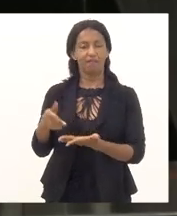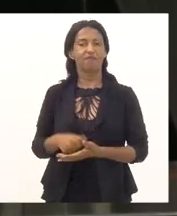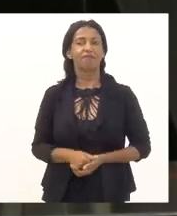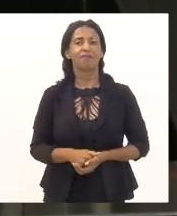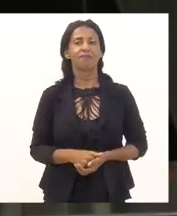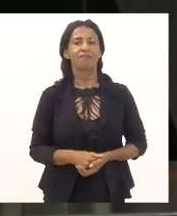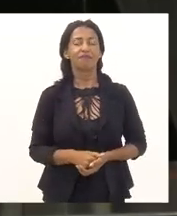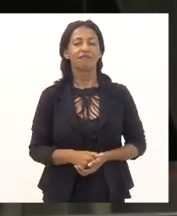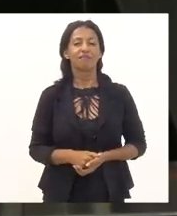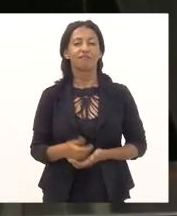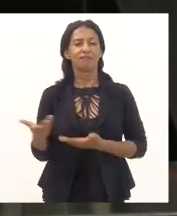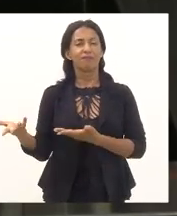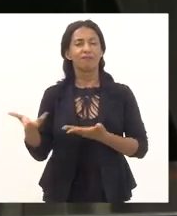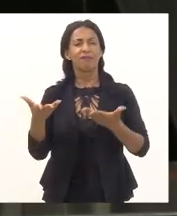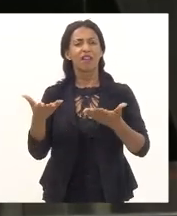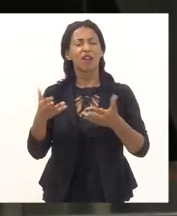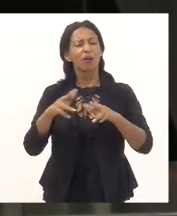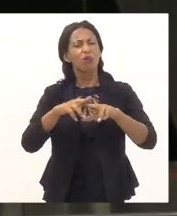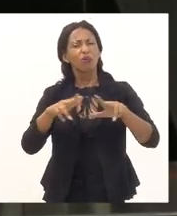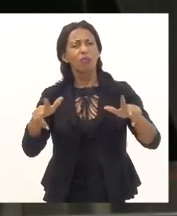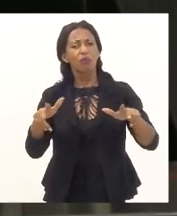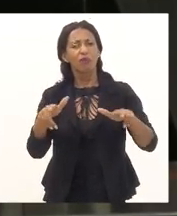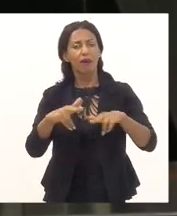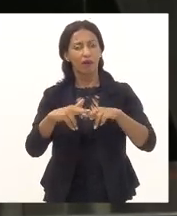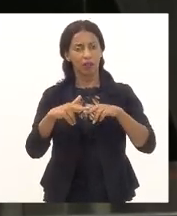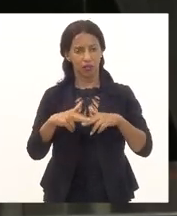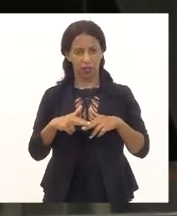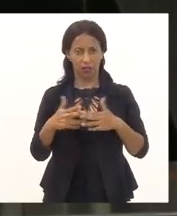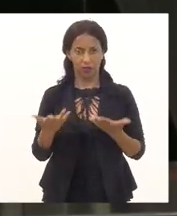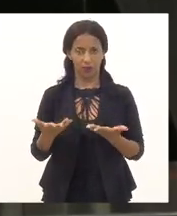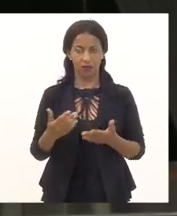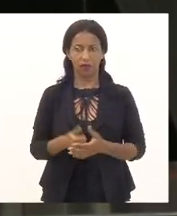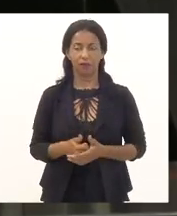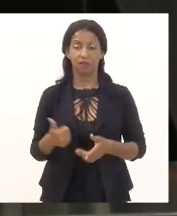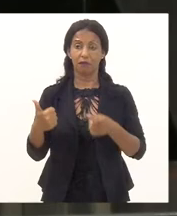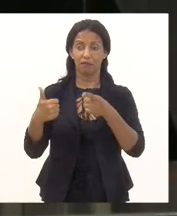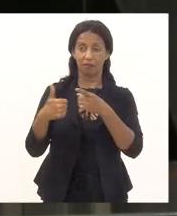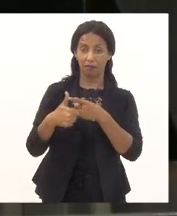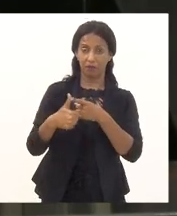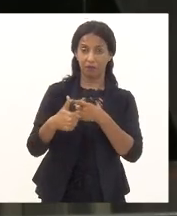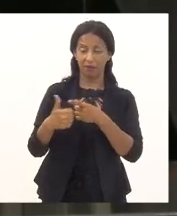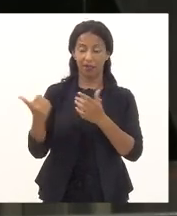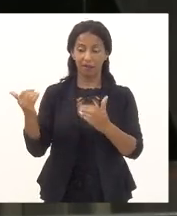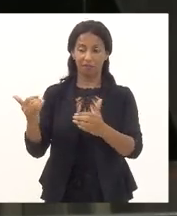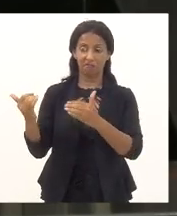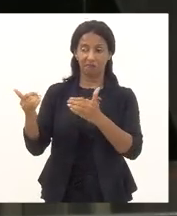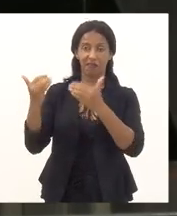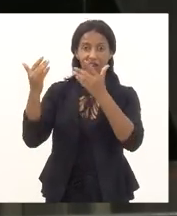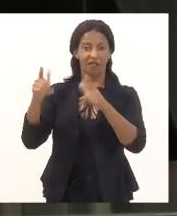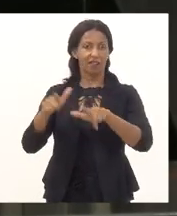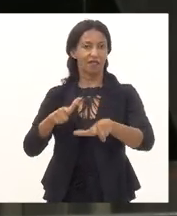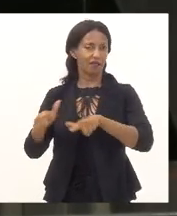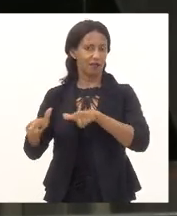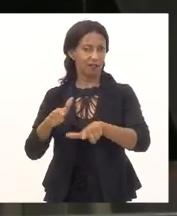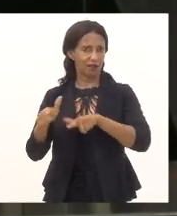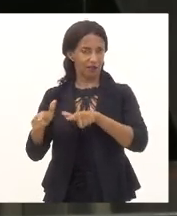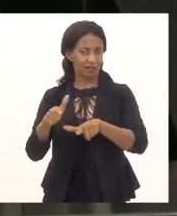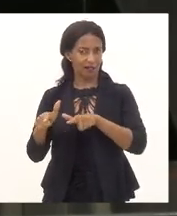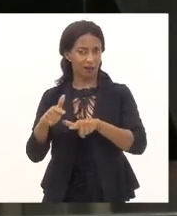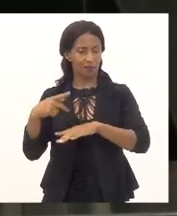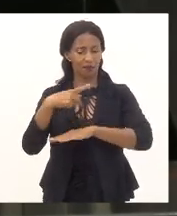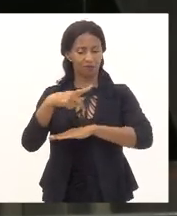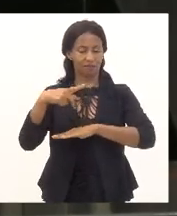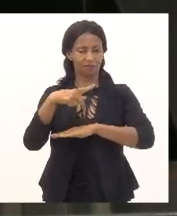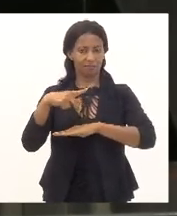dessa honraria por várias razões, né? Primeiro, pelos seus relevantes serviços prestados à